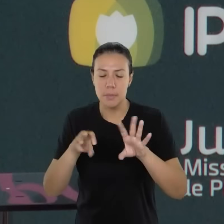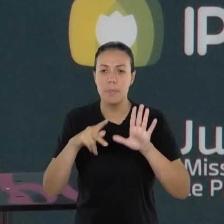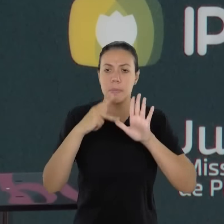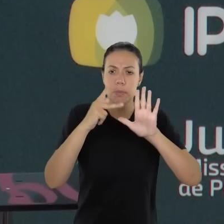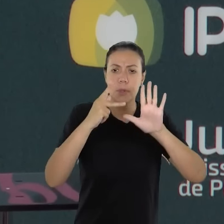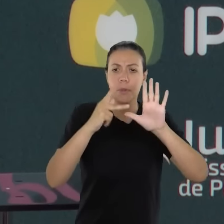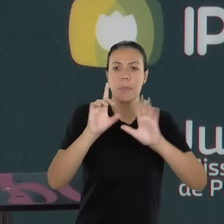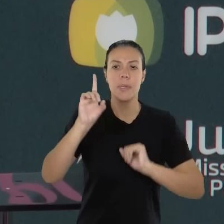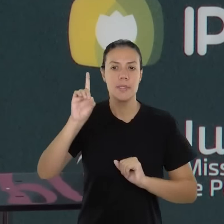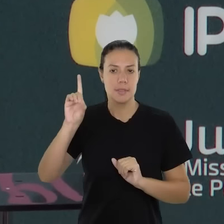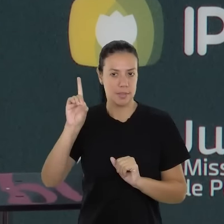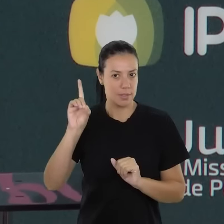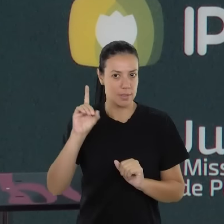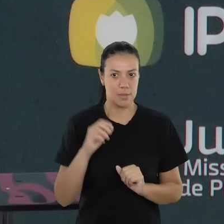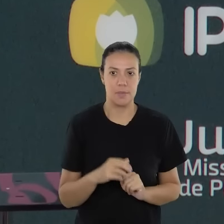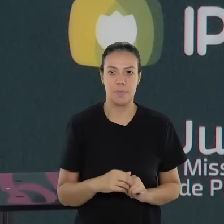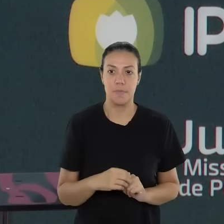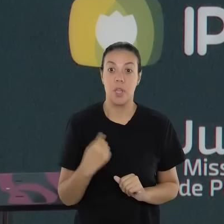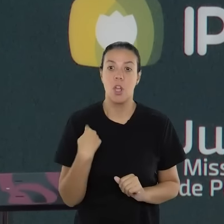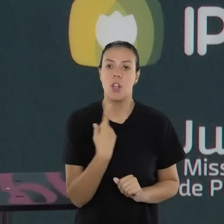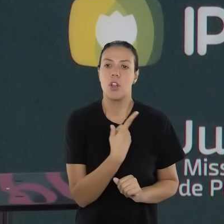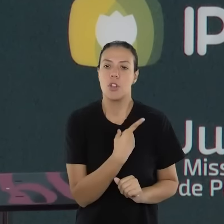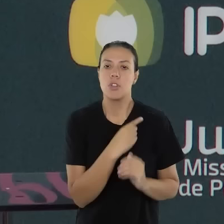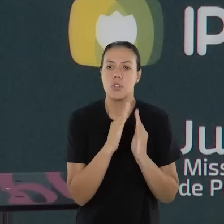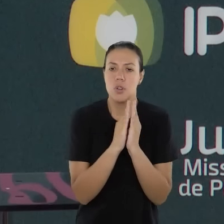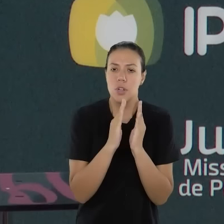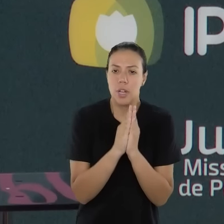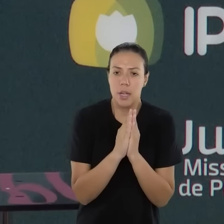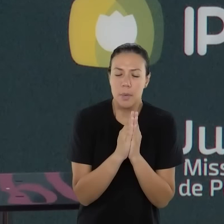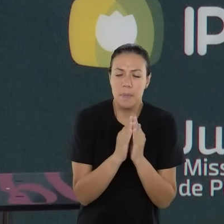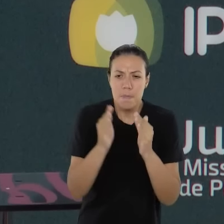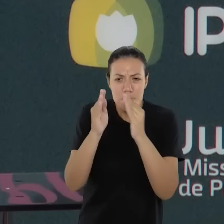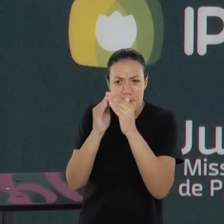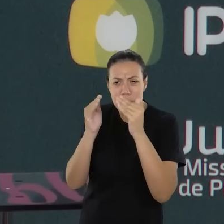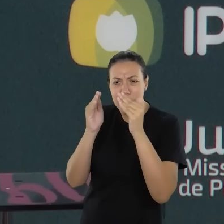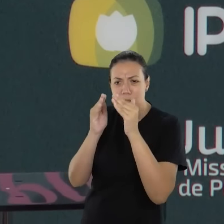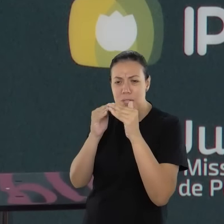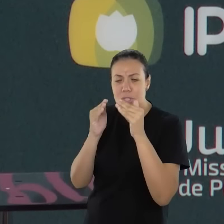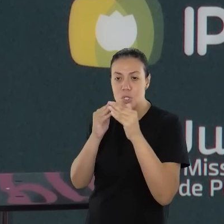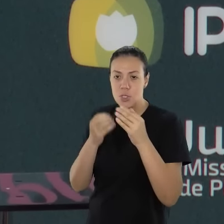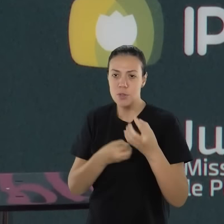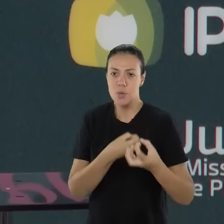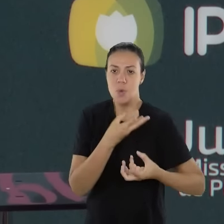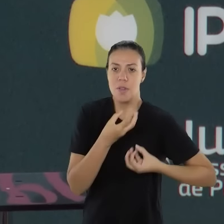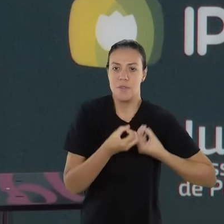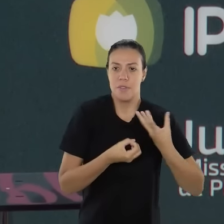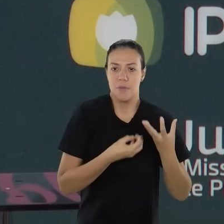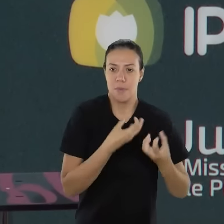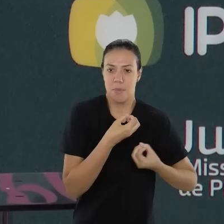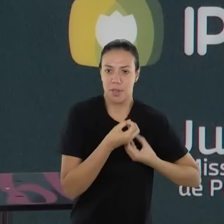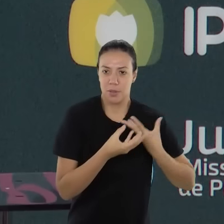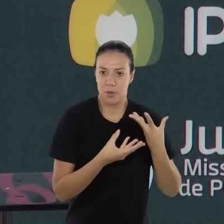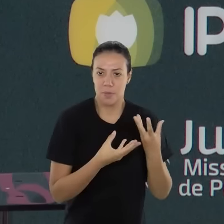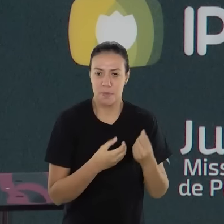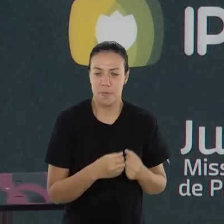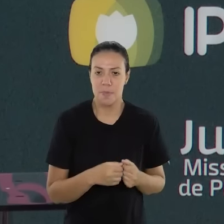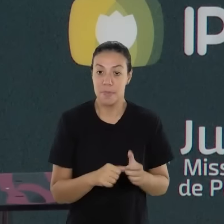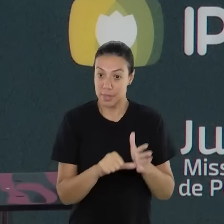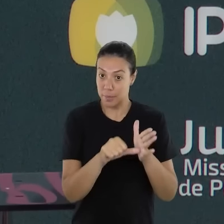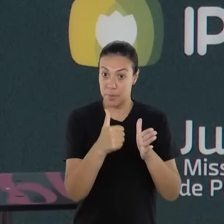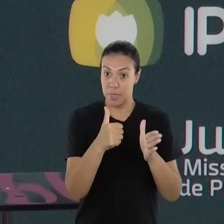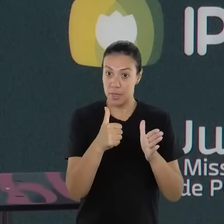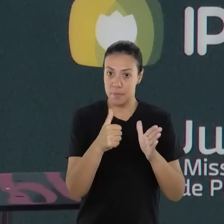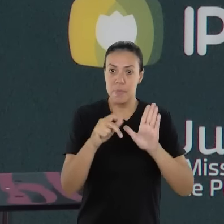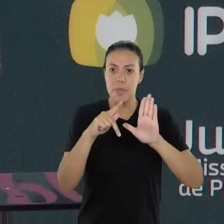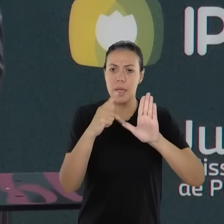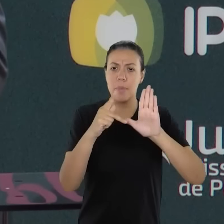Deus para nós orarmos por avivamento. A primeira delas é que essa promessa ela